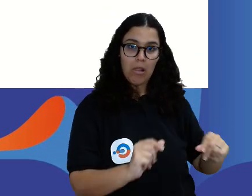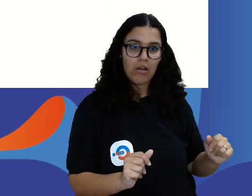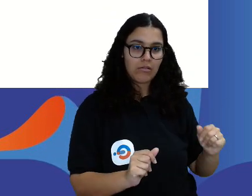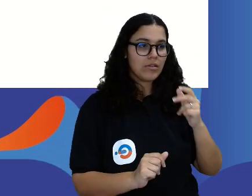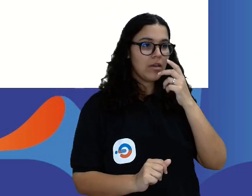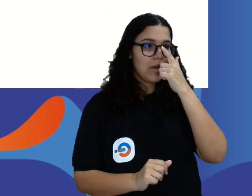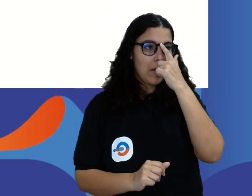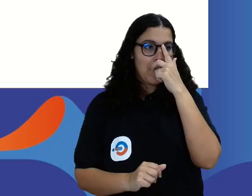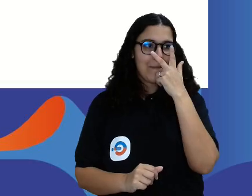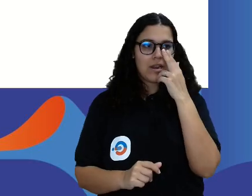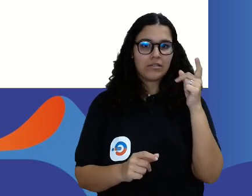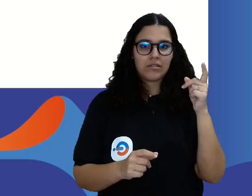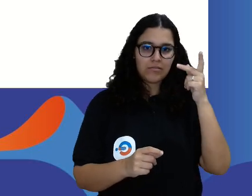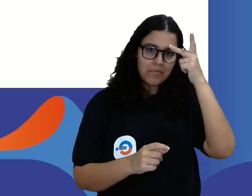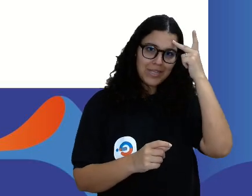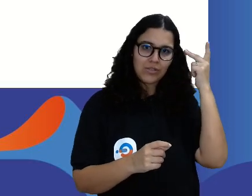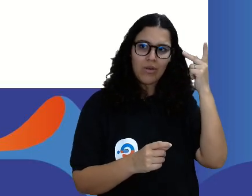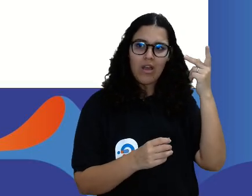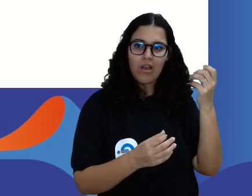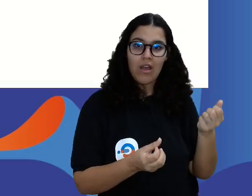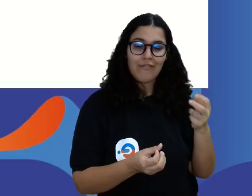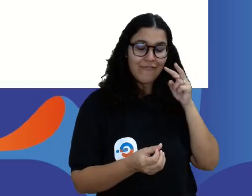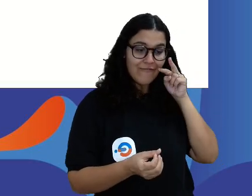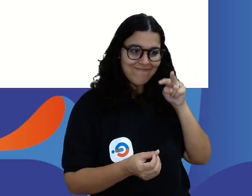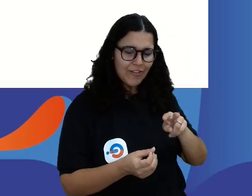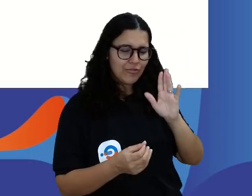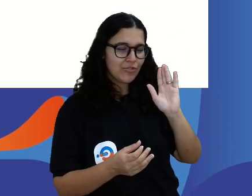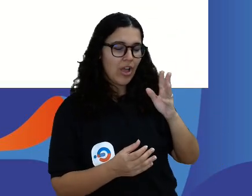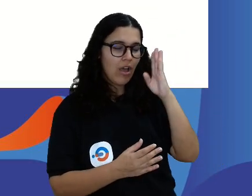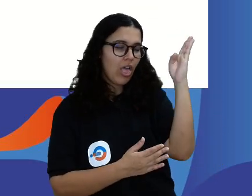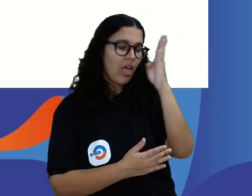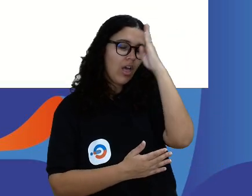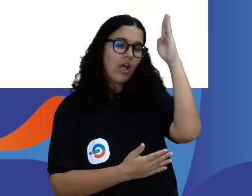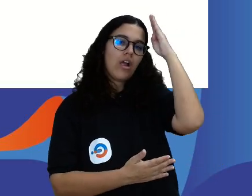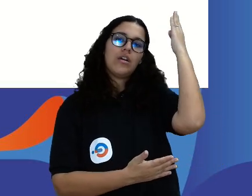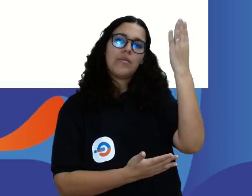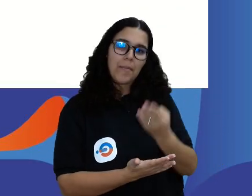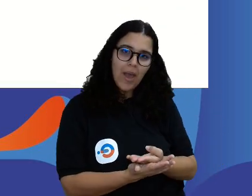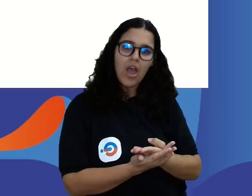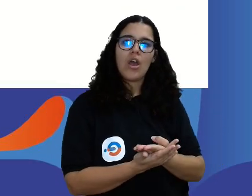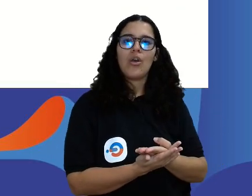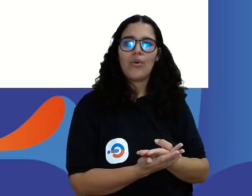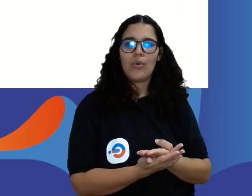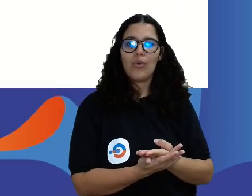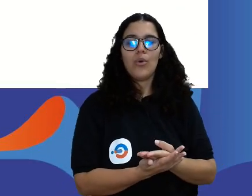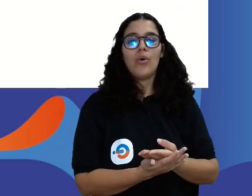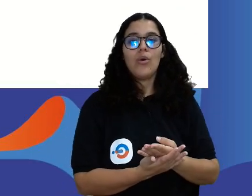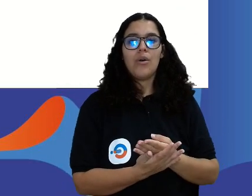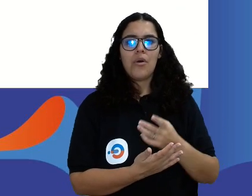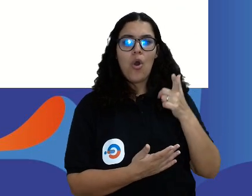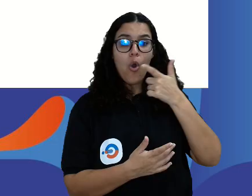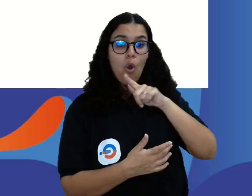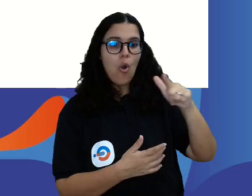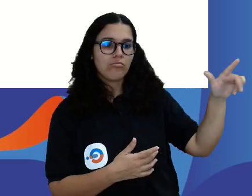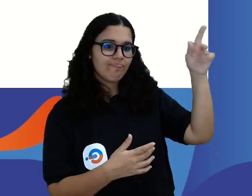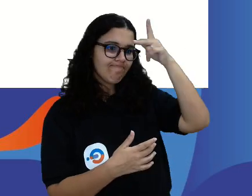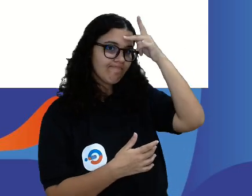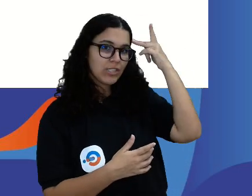devolvido, né, para a tripulação ali, já desmaiado. Então, os marinheiros negros,